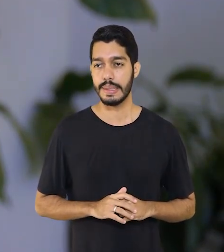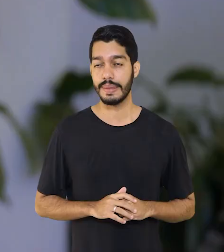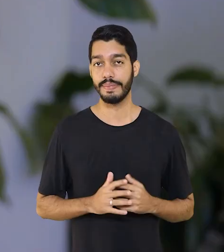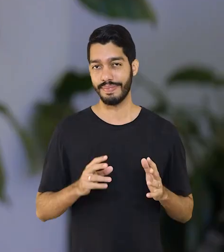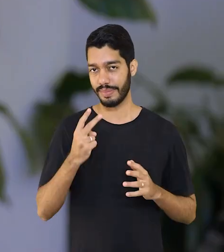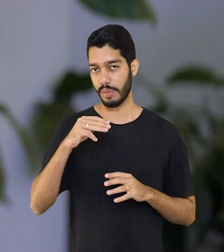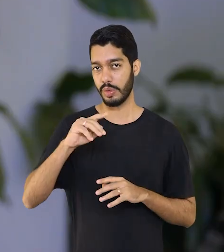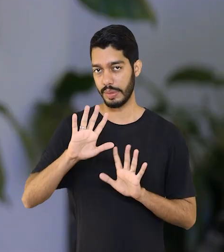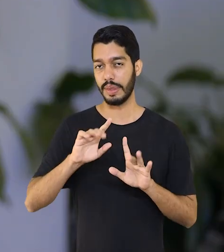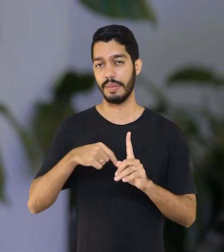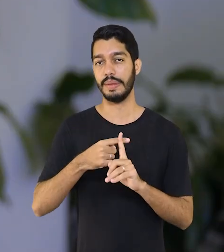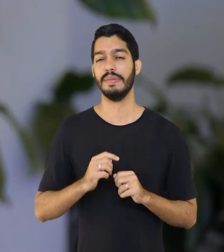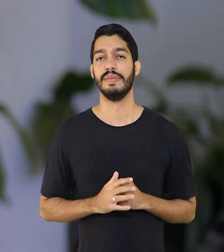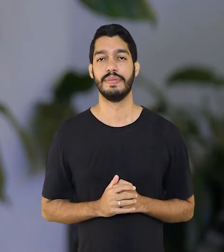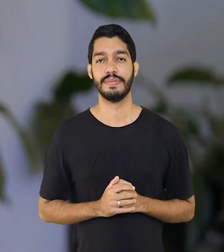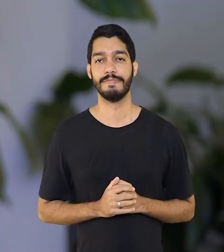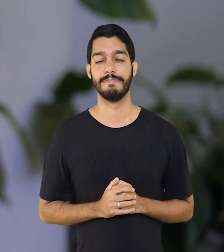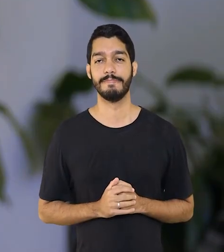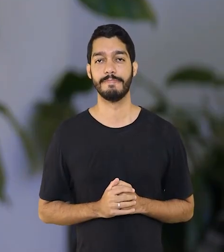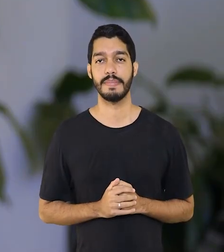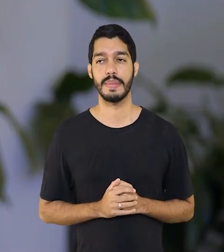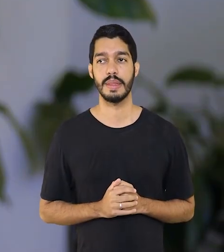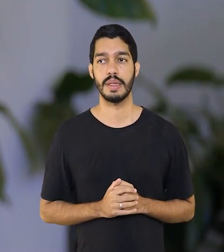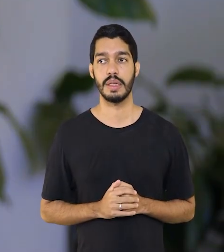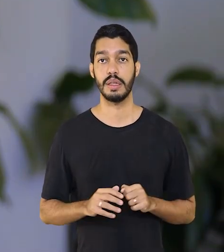poxa. Mas 2 minutinhos.